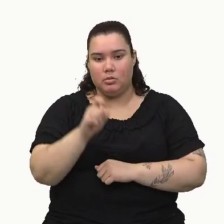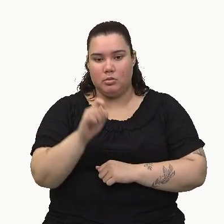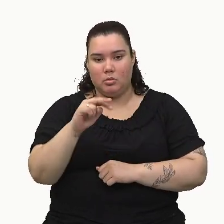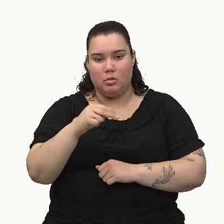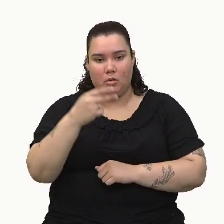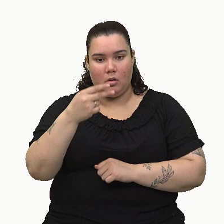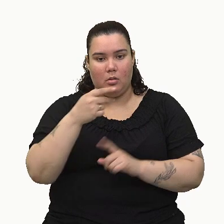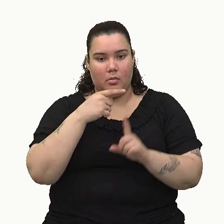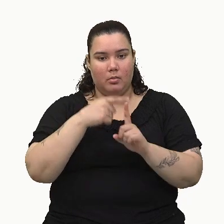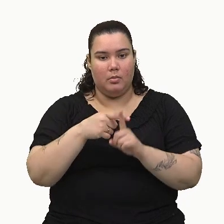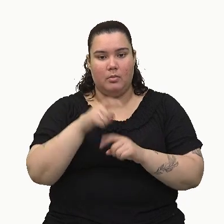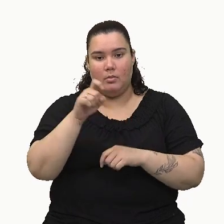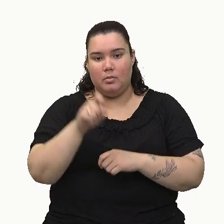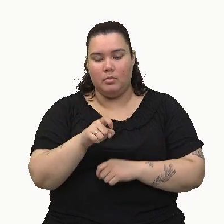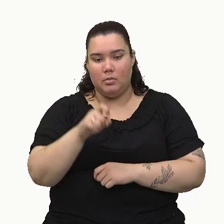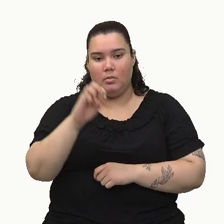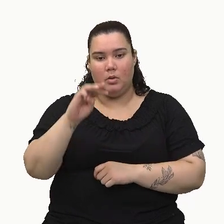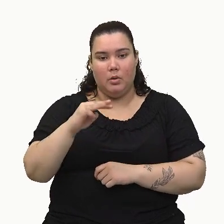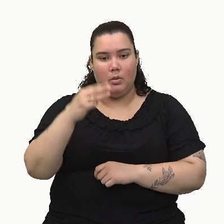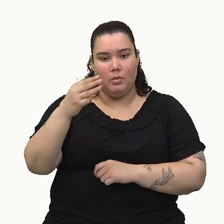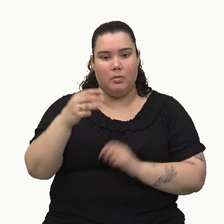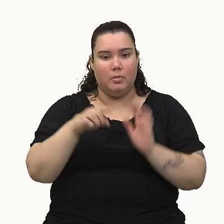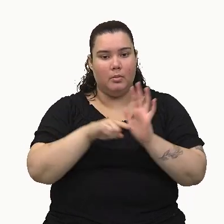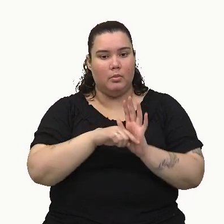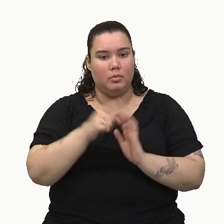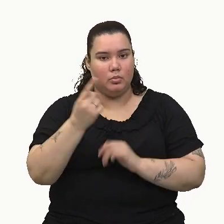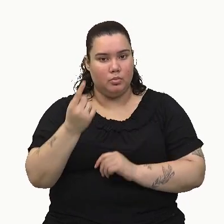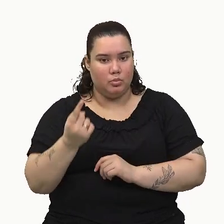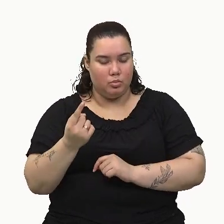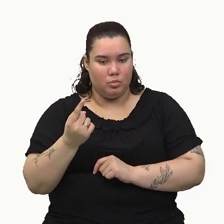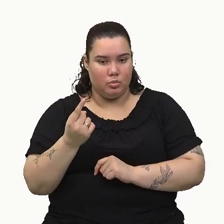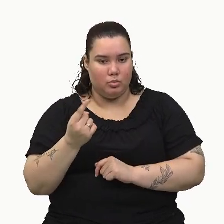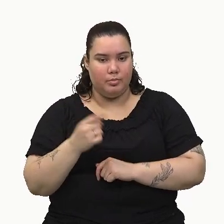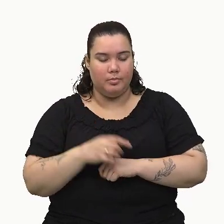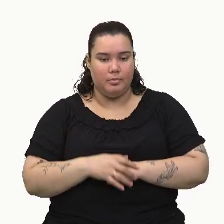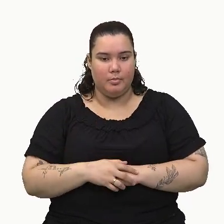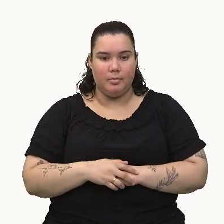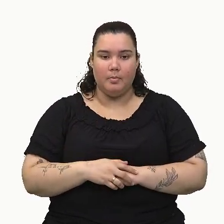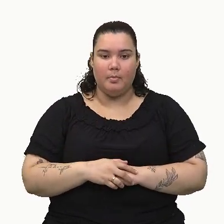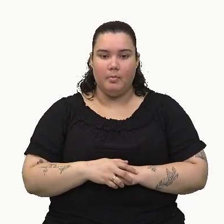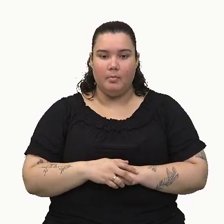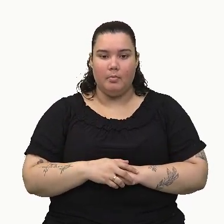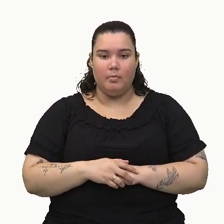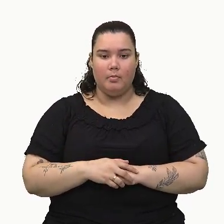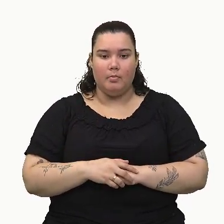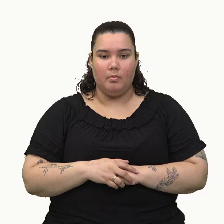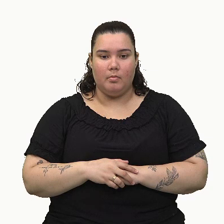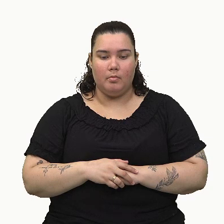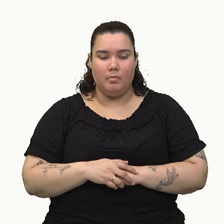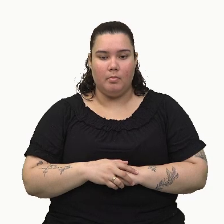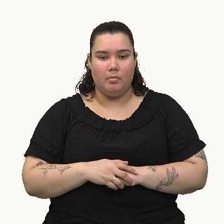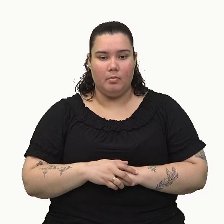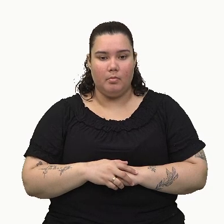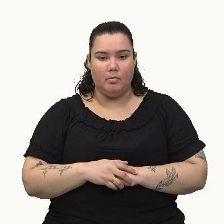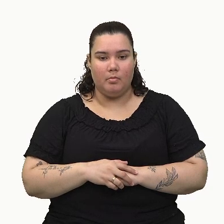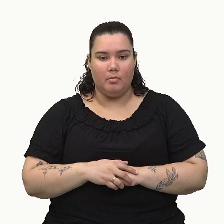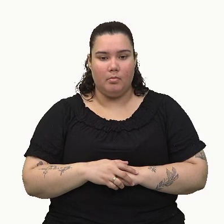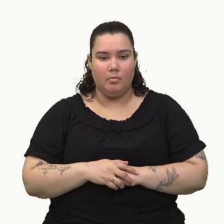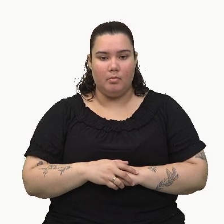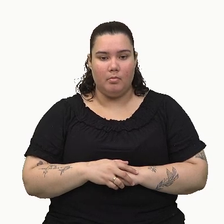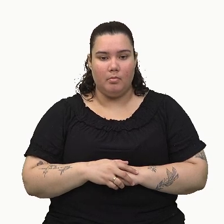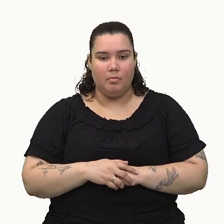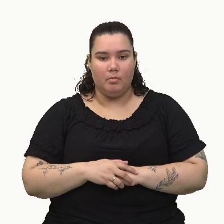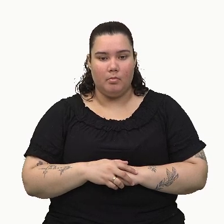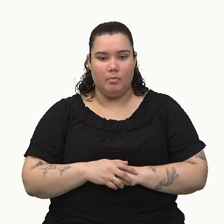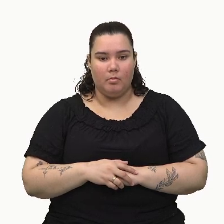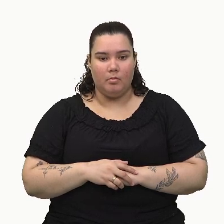quadrado mais x ao cubo menos 1. Repare que, só reescrever aqui rapidinho que ficou feio. Espera que eu não gostei